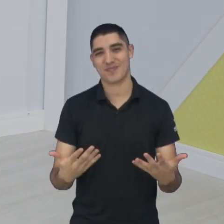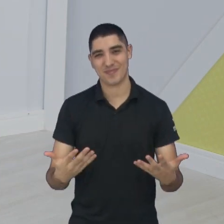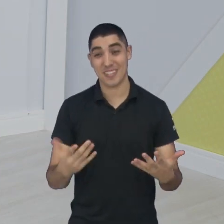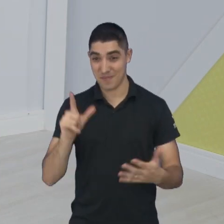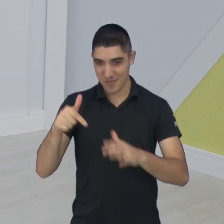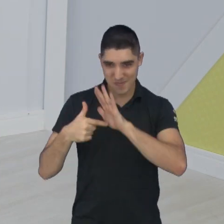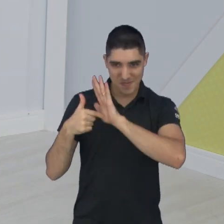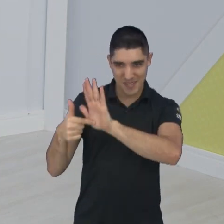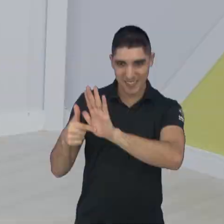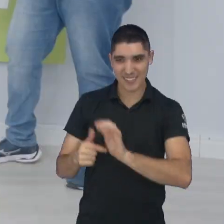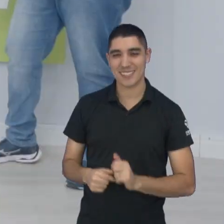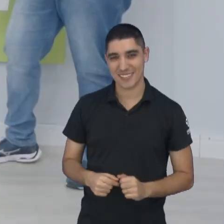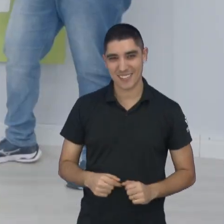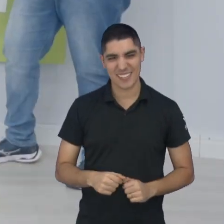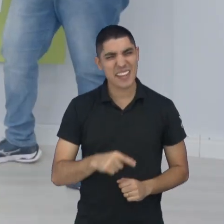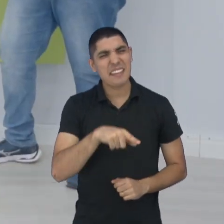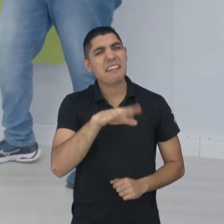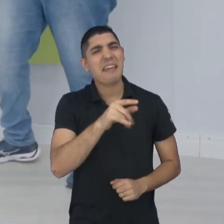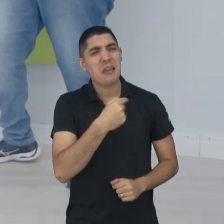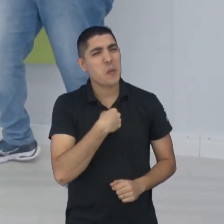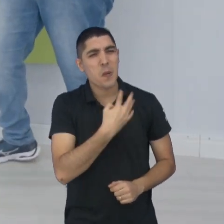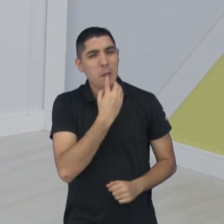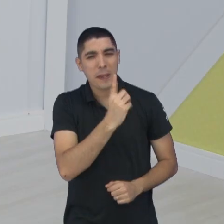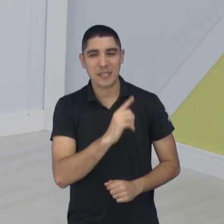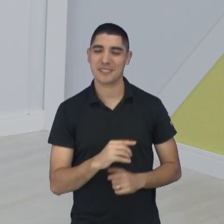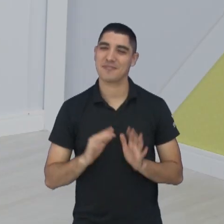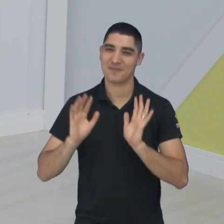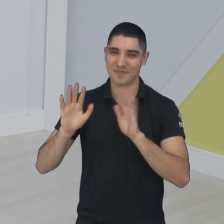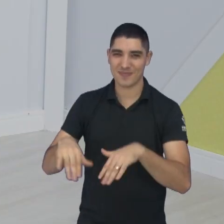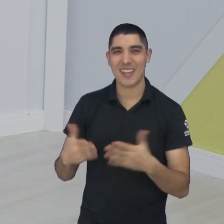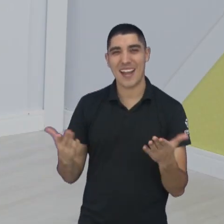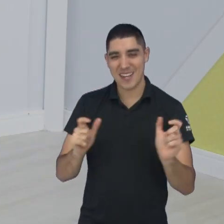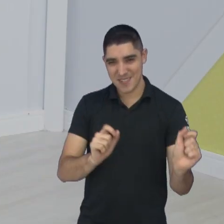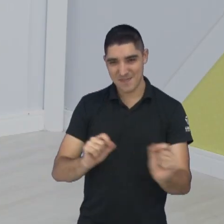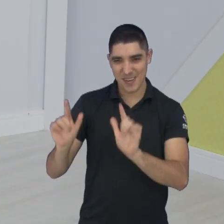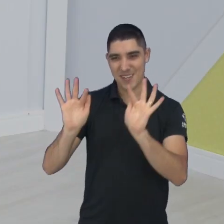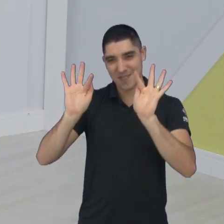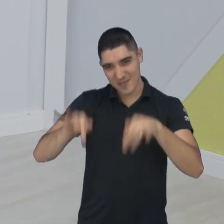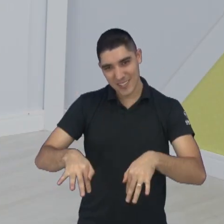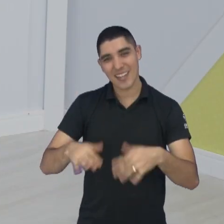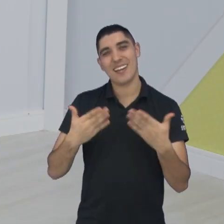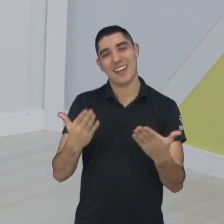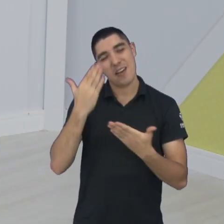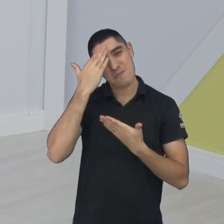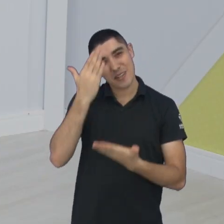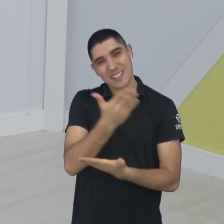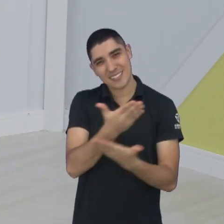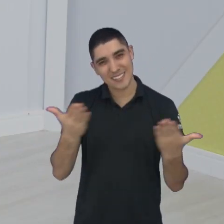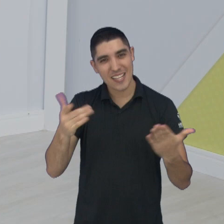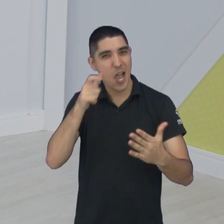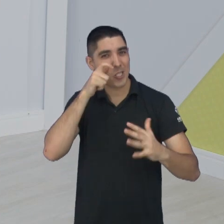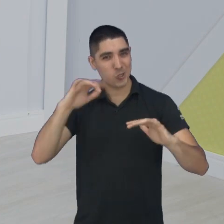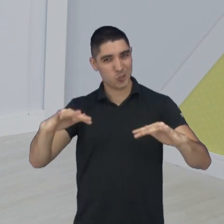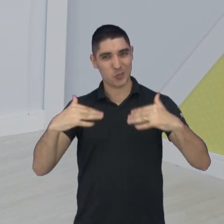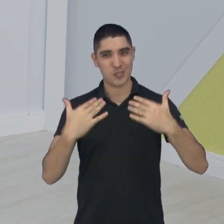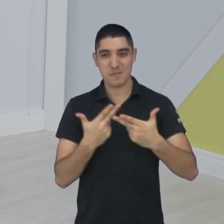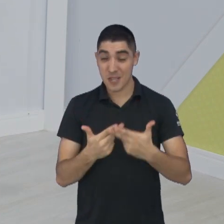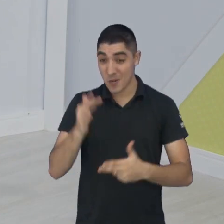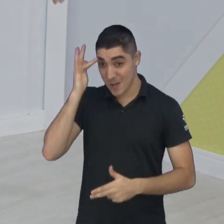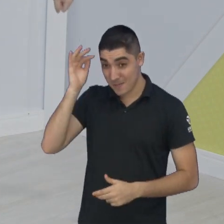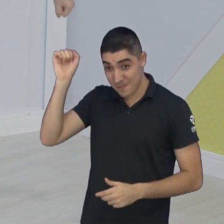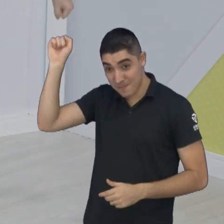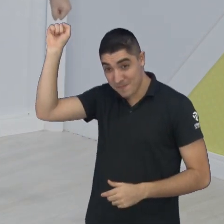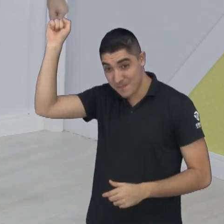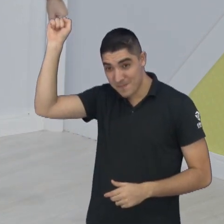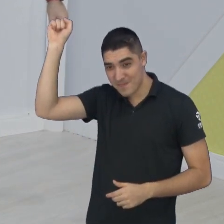para você depois. É Deep Web isso aí? Que é isso? É Deep Web? Você vai ver depois. Nós vamos chegando ao final do programa de hoje, agradecendo a sua audiência, a sua paciência.